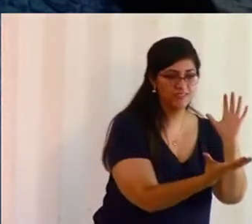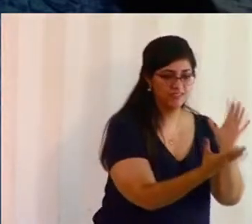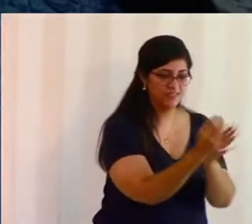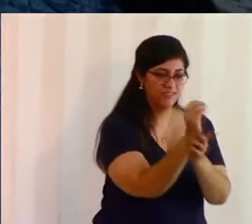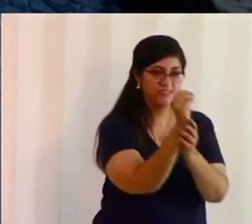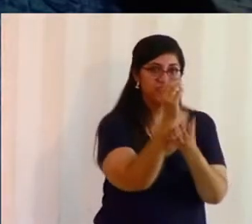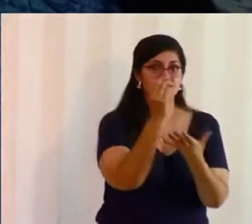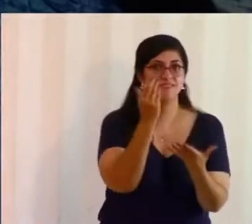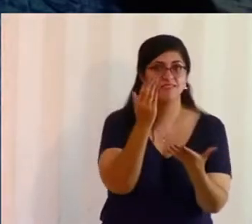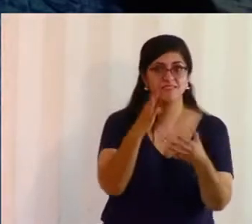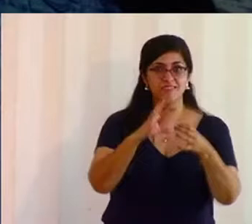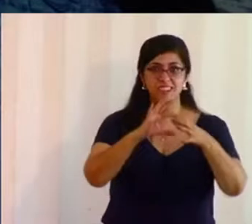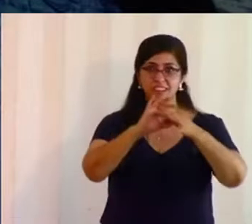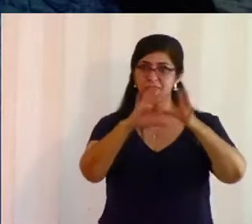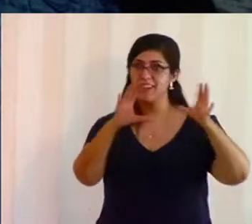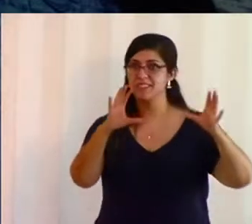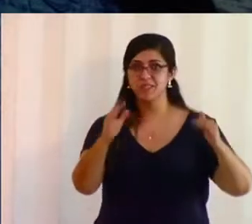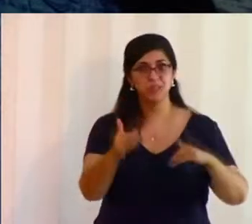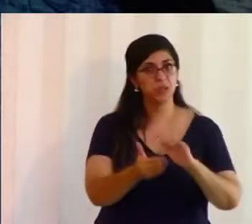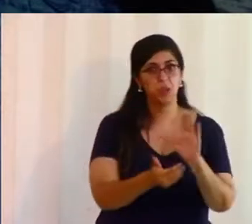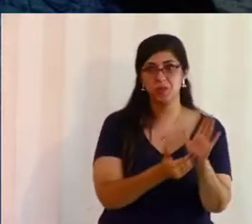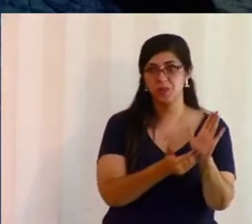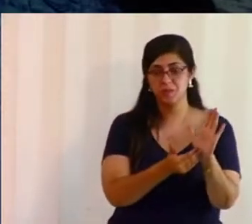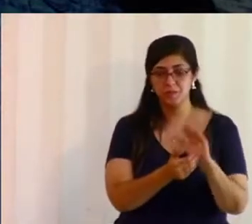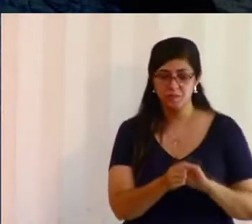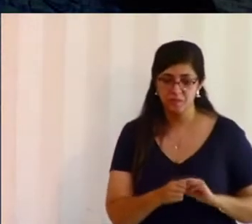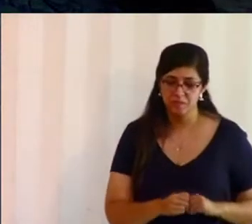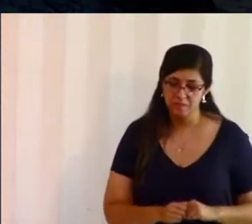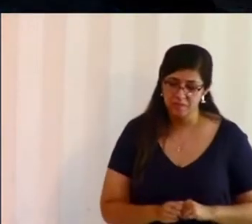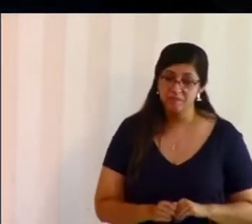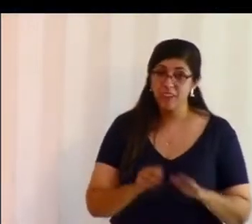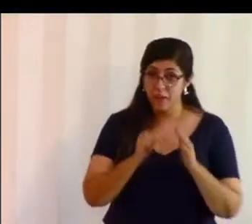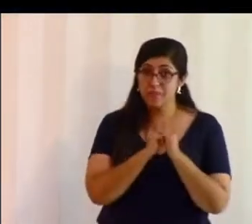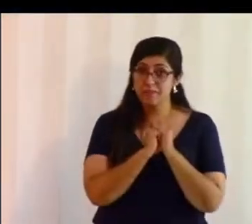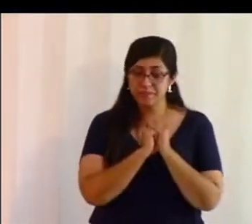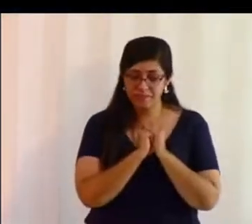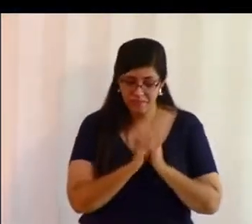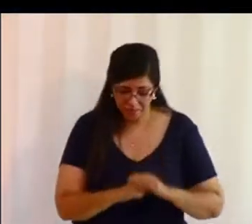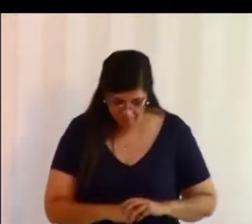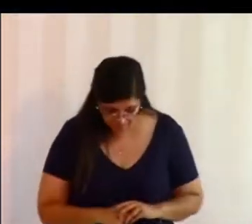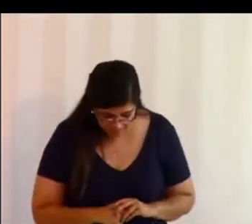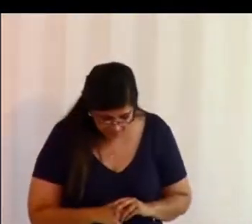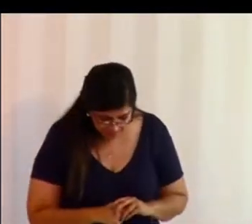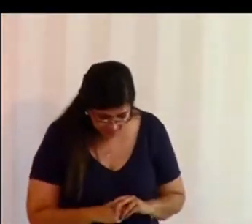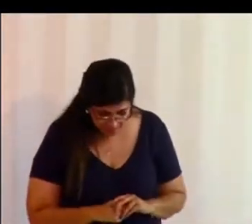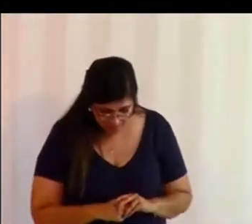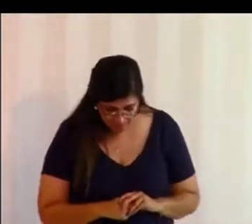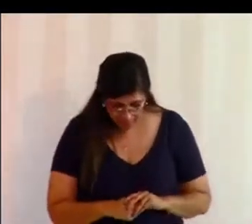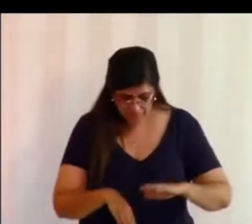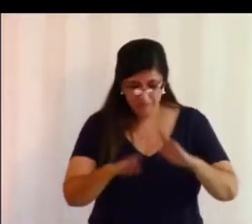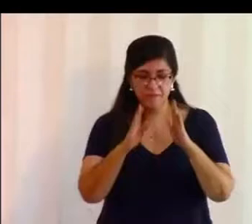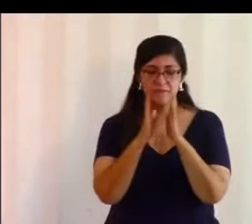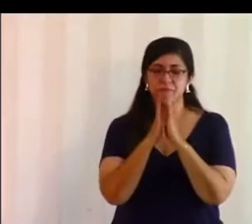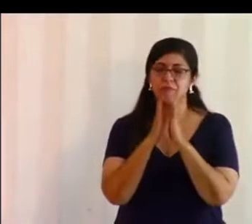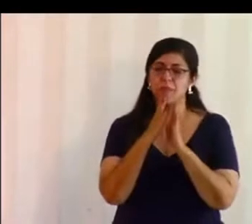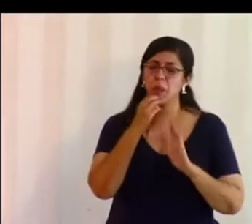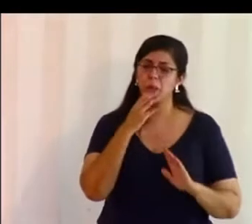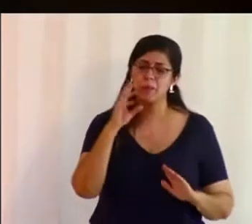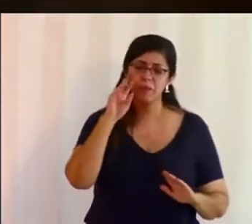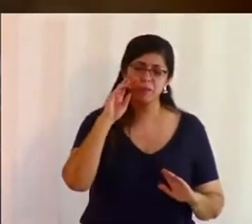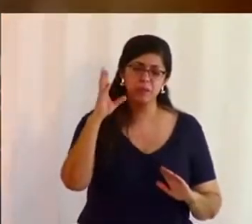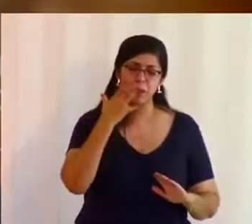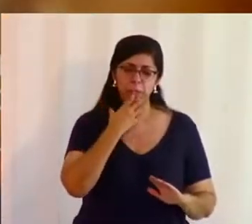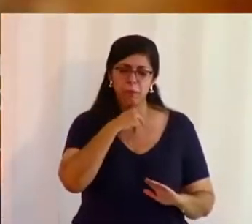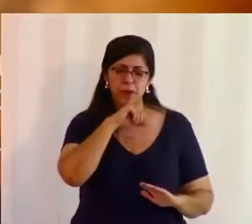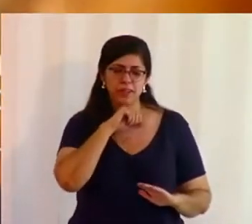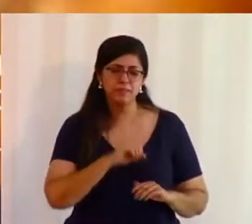e soltaram-se as cadeias de todos. Amém. Vamos orar mais uma vez. Bondoso Deus,